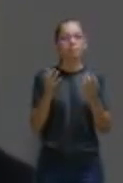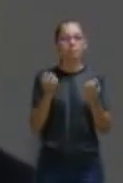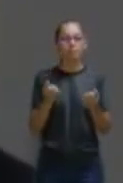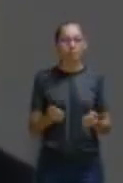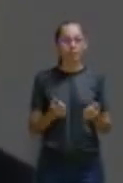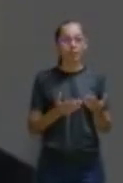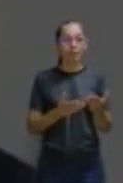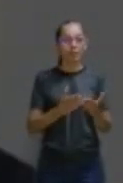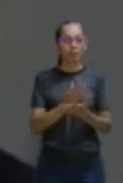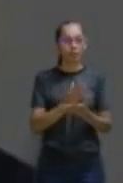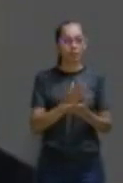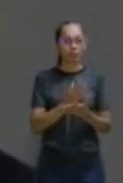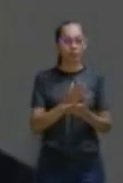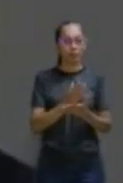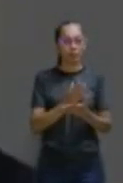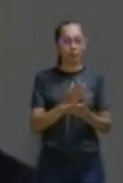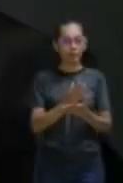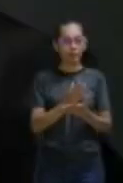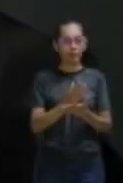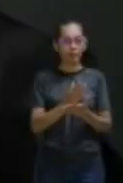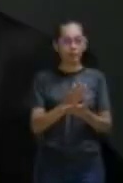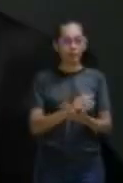a anotação, é isso?